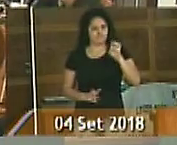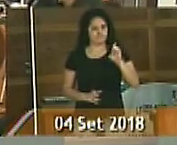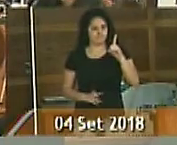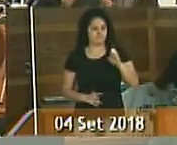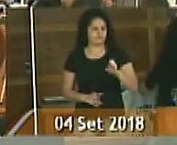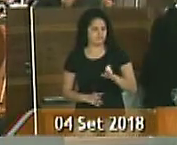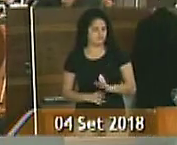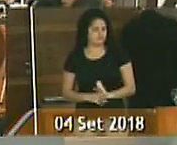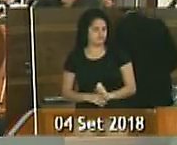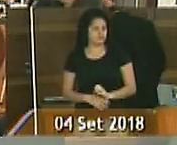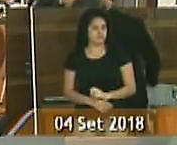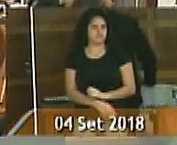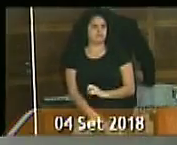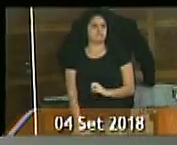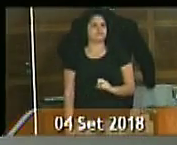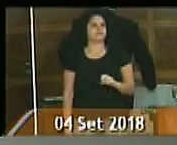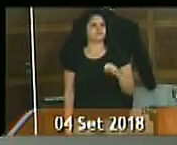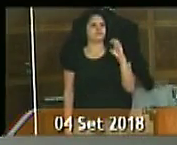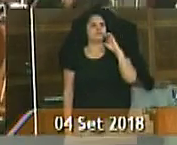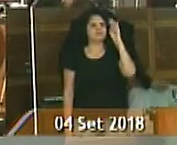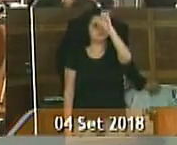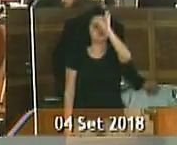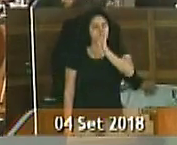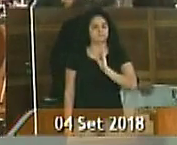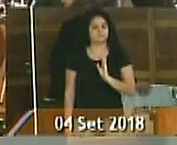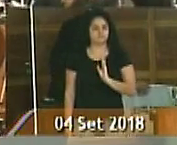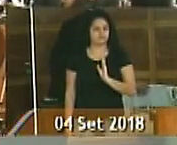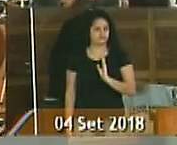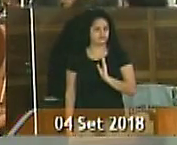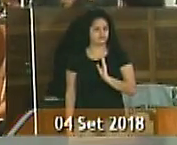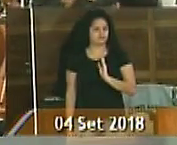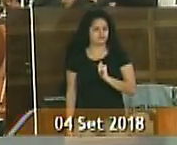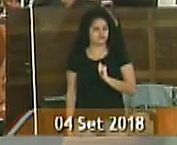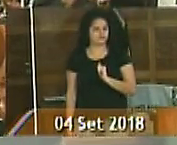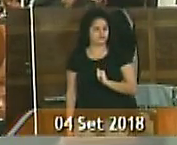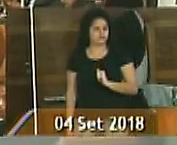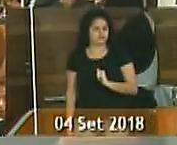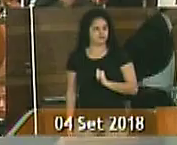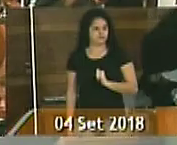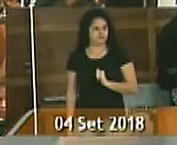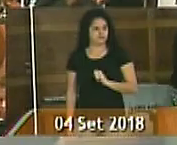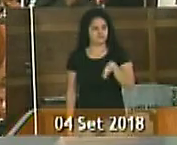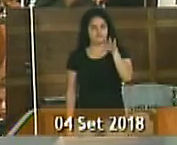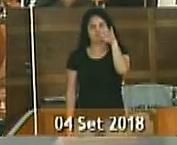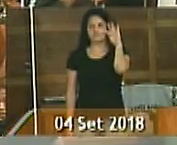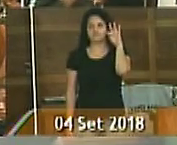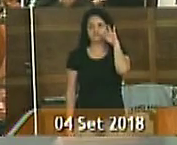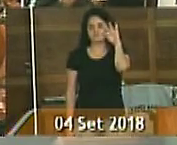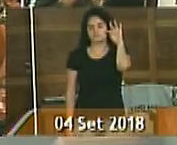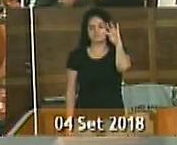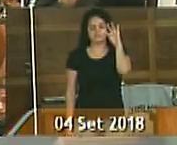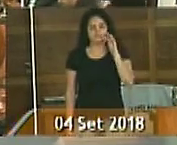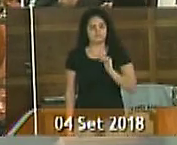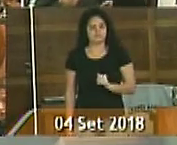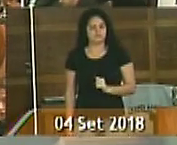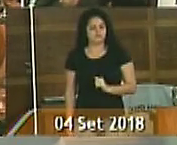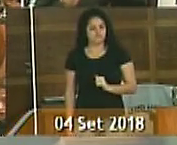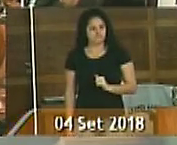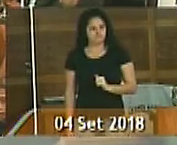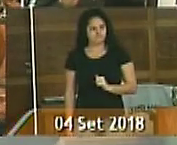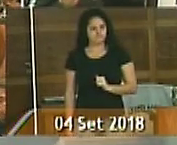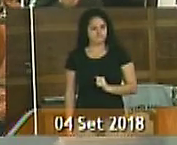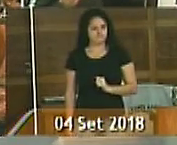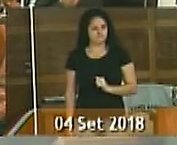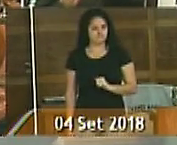Pereira, o Dedé da Loteria, Cristiane Brasil da Silva, Tite Brasil, Flávio Araújo dos Santos, ou Flávio